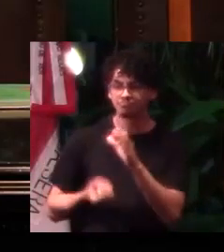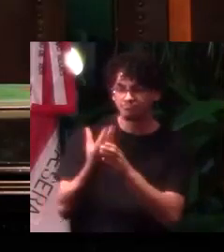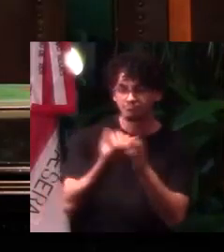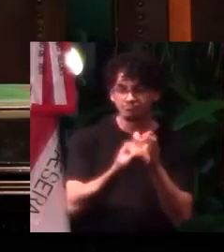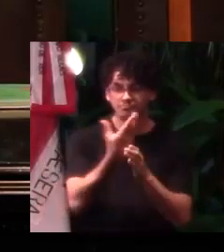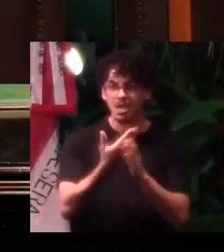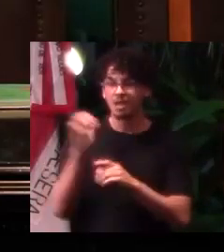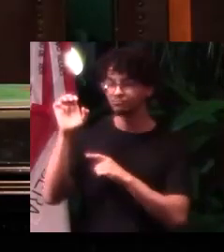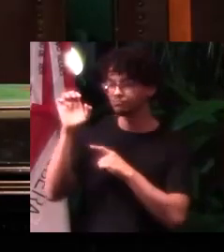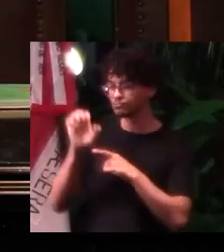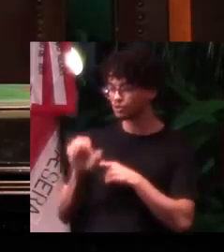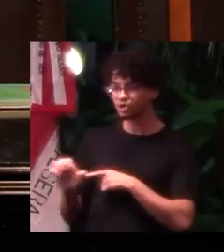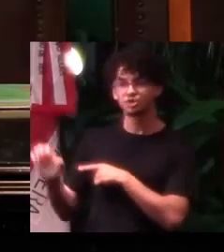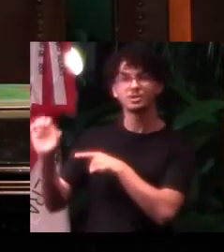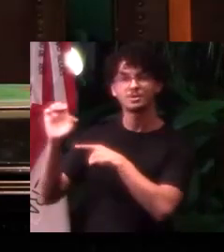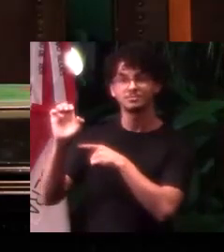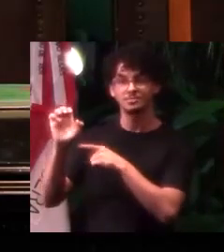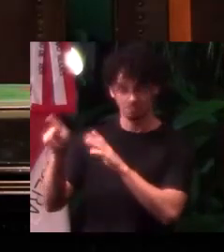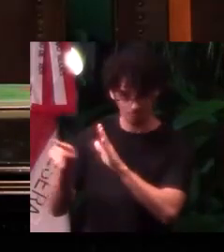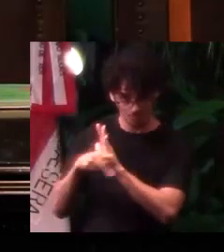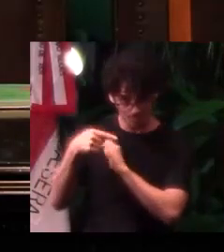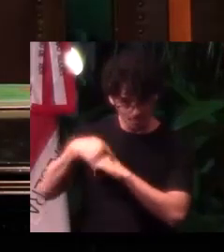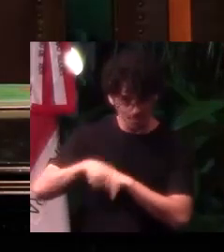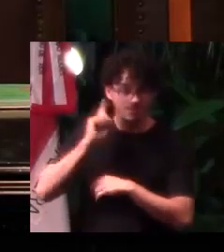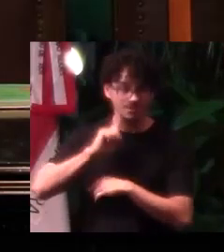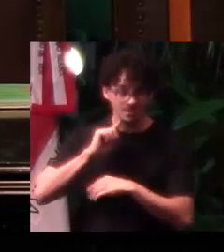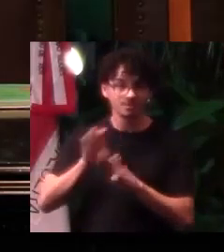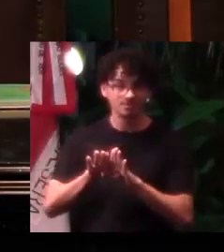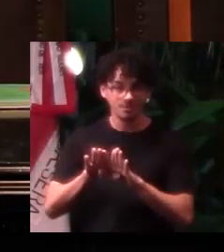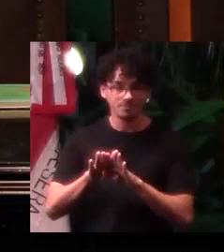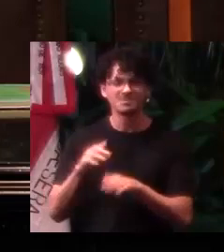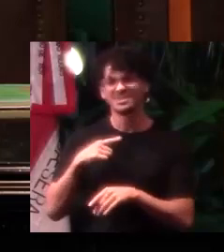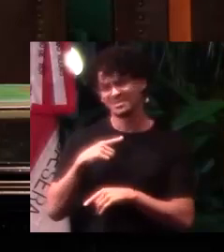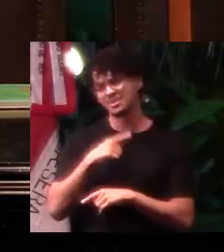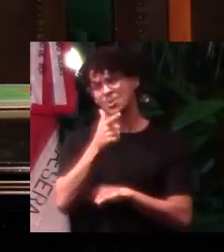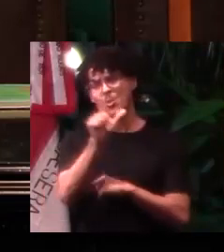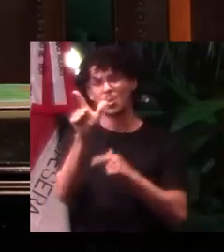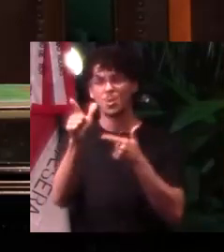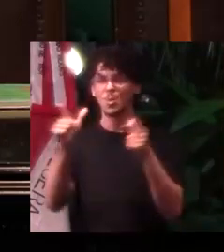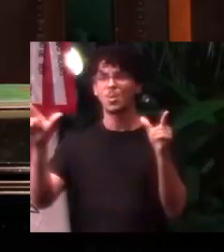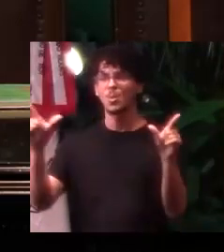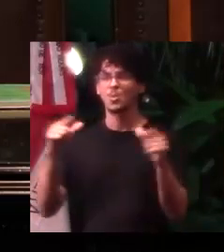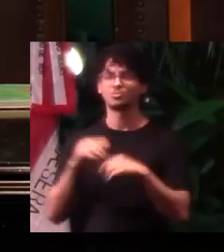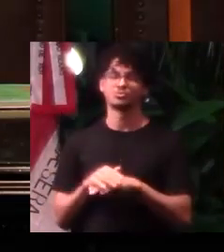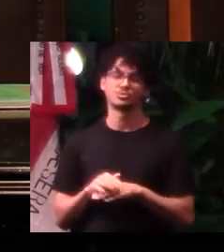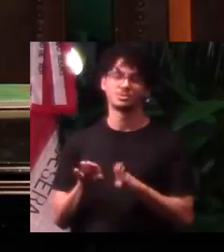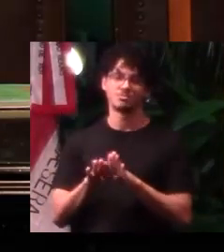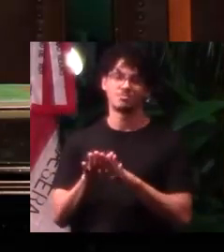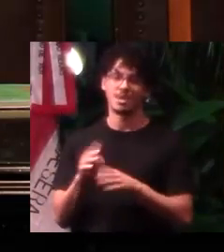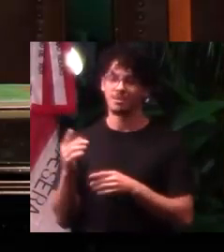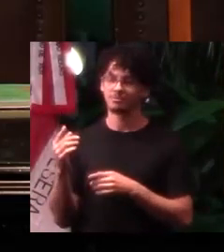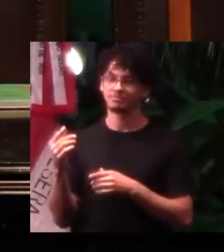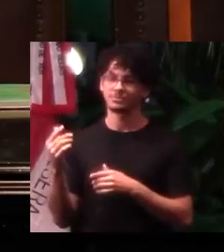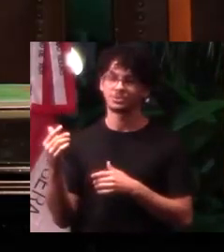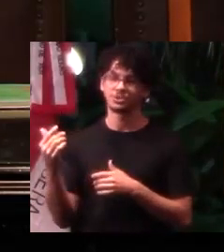regionalismos, inclusive em Minas Gerais, e vários outros também que vieram